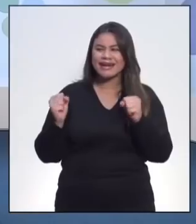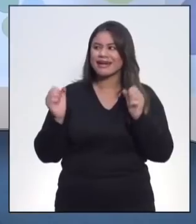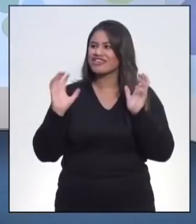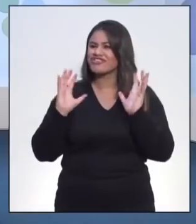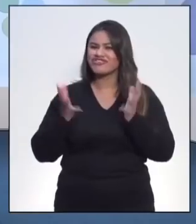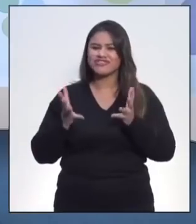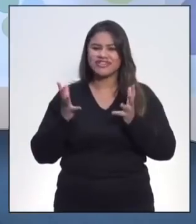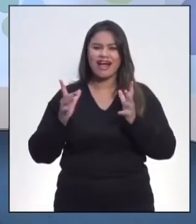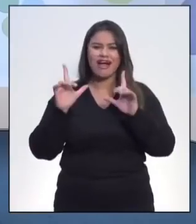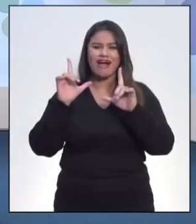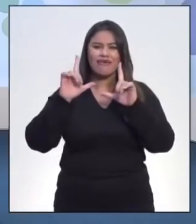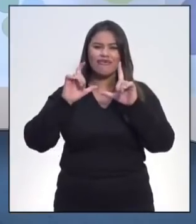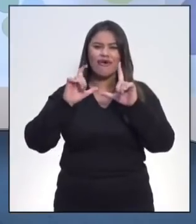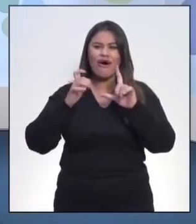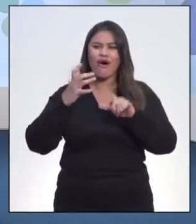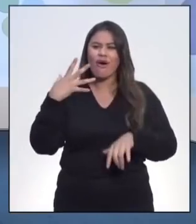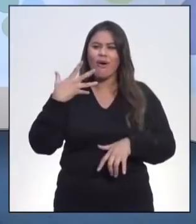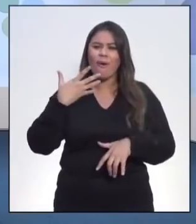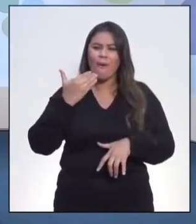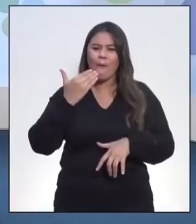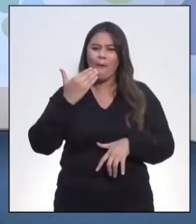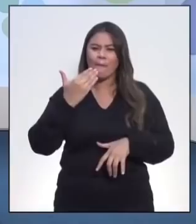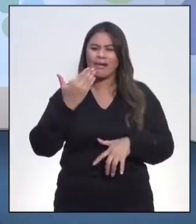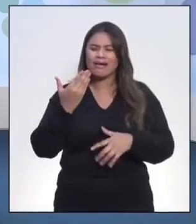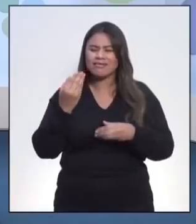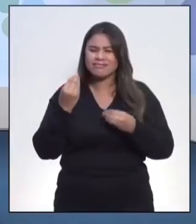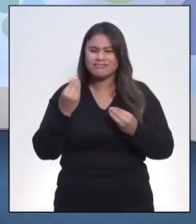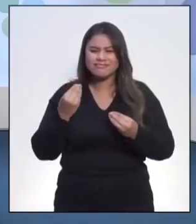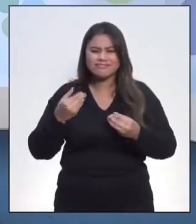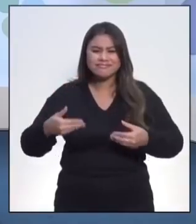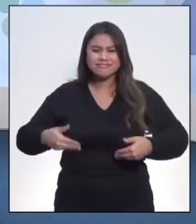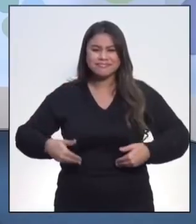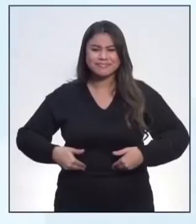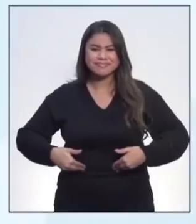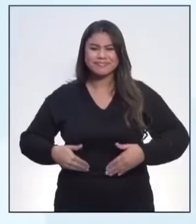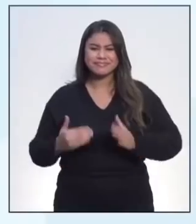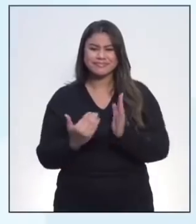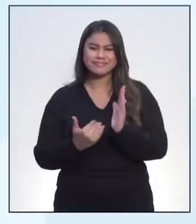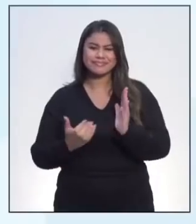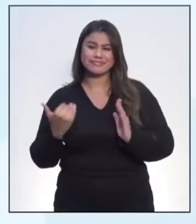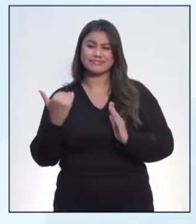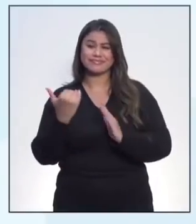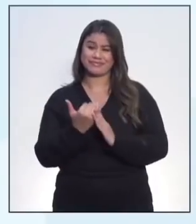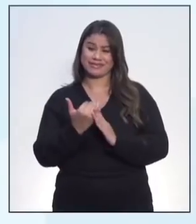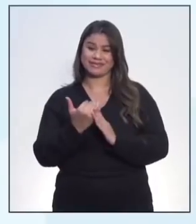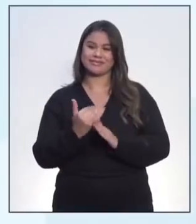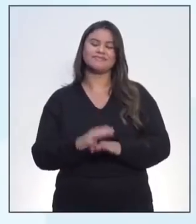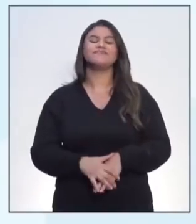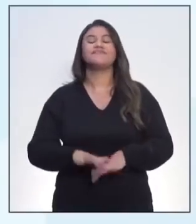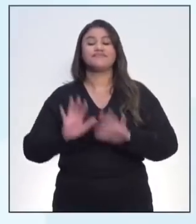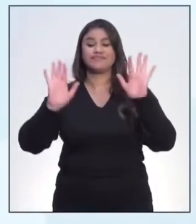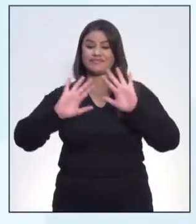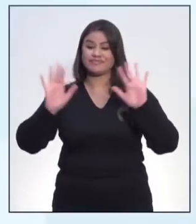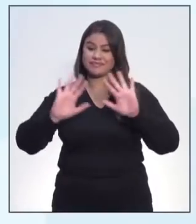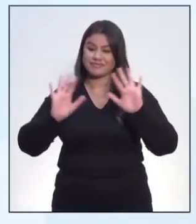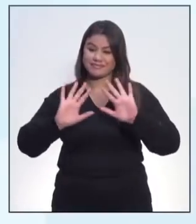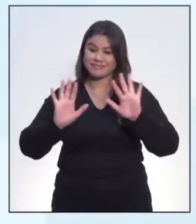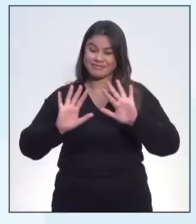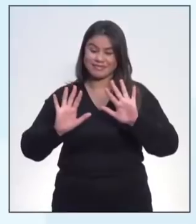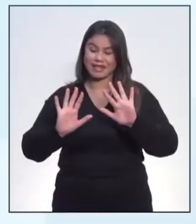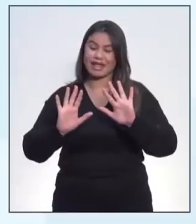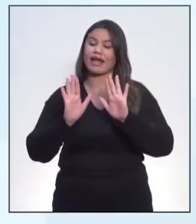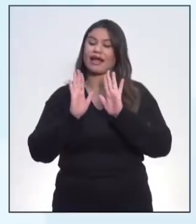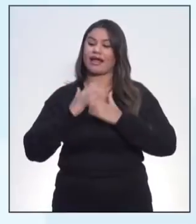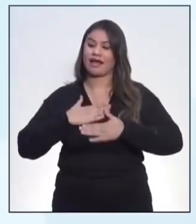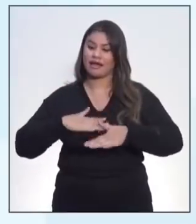ideia dos hambúrgueres para dar mais fome ainda. É verdade, tá? Mas aqui, a ideia é simples, não tem nenhum tipo de informação, não